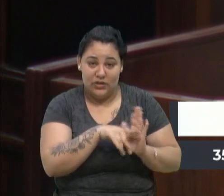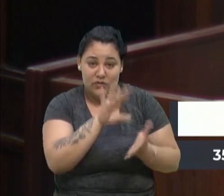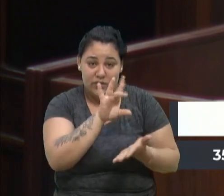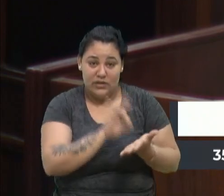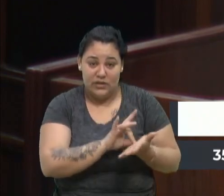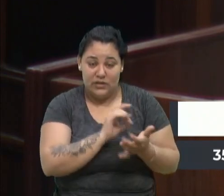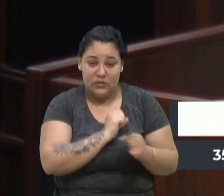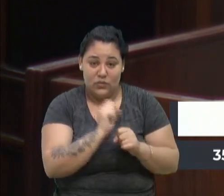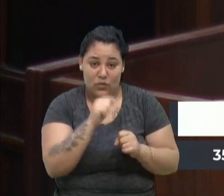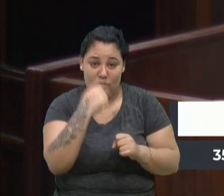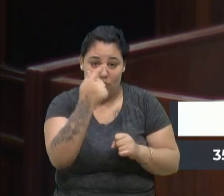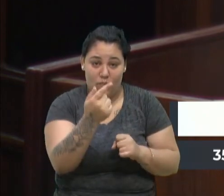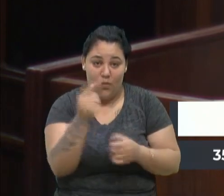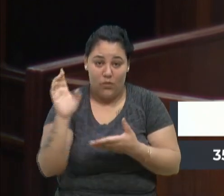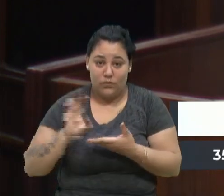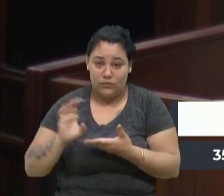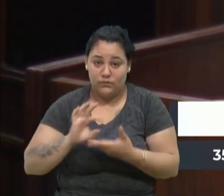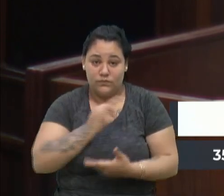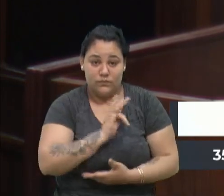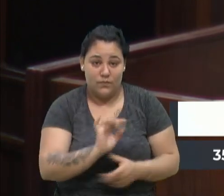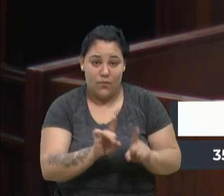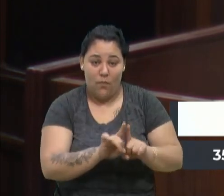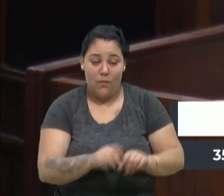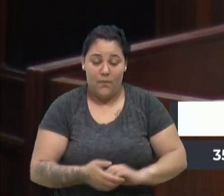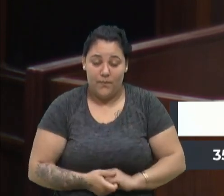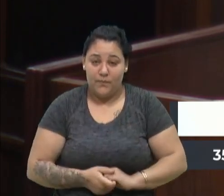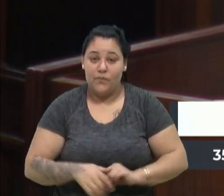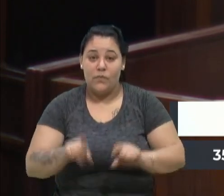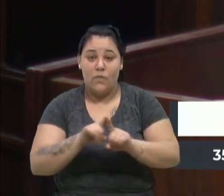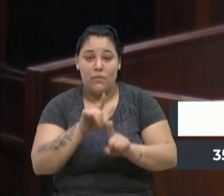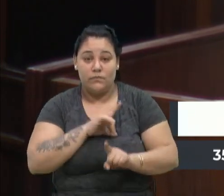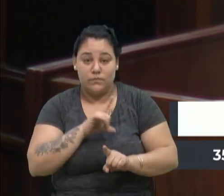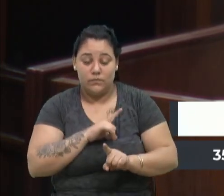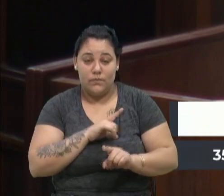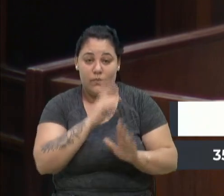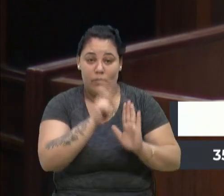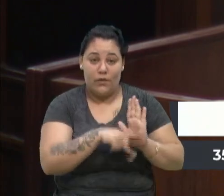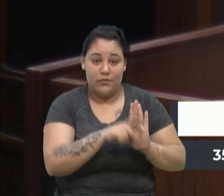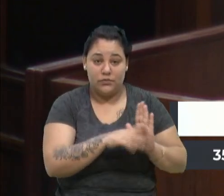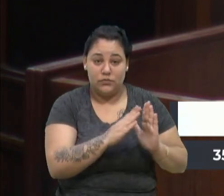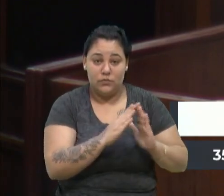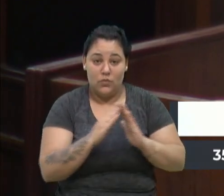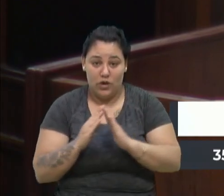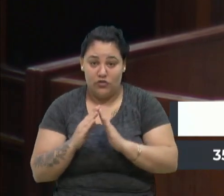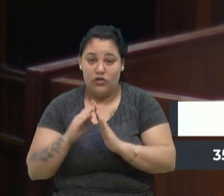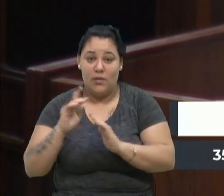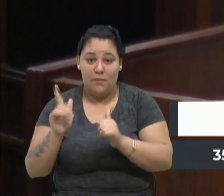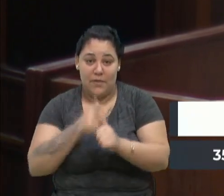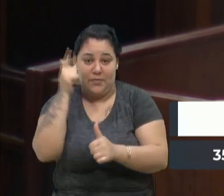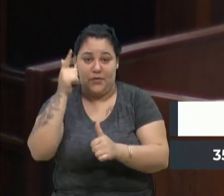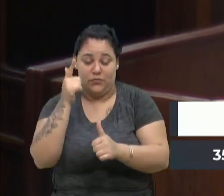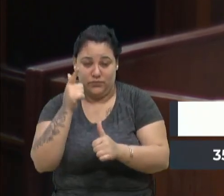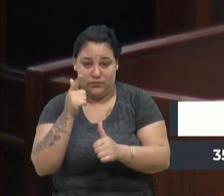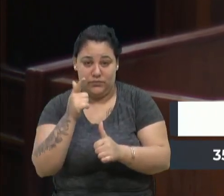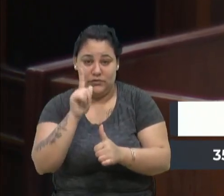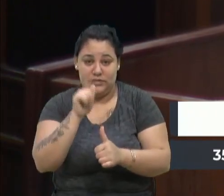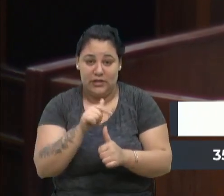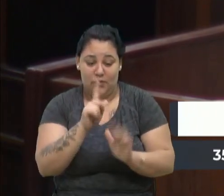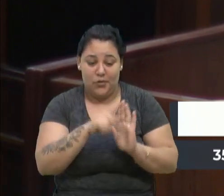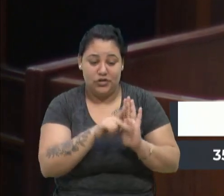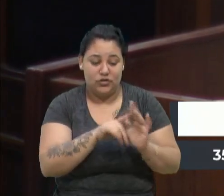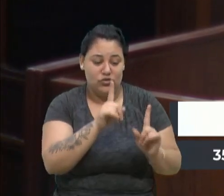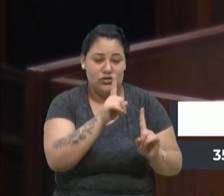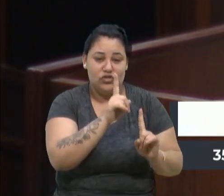que vem com recursos federais. E também tem um projeto Moradia Primeiro, só para concluir, presidente, que ele é um projeto tipo um